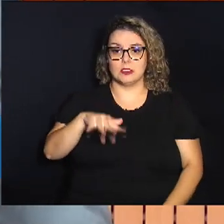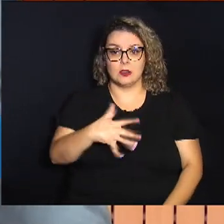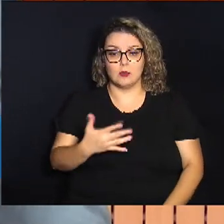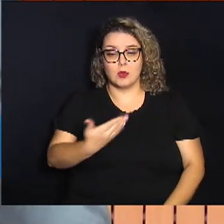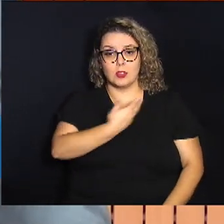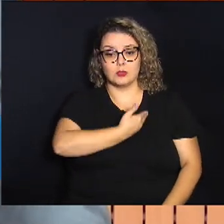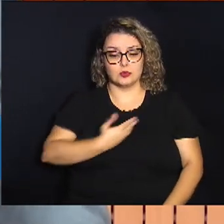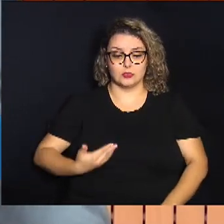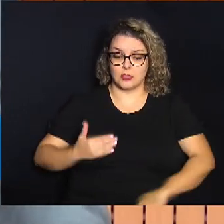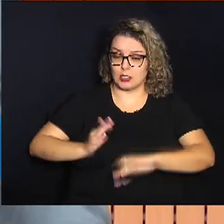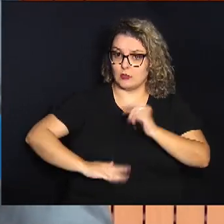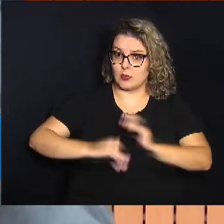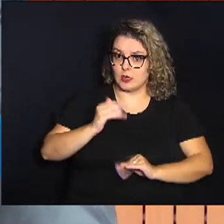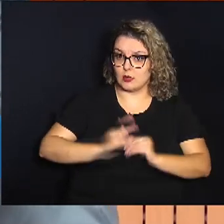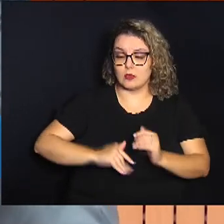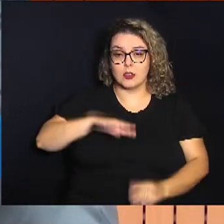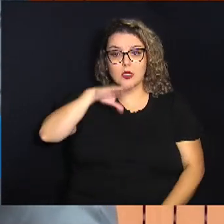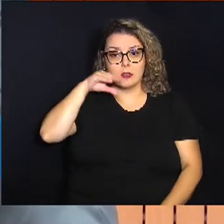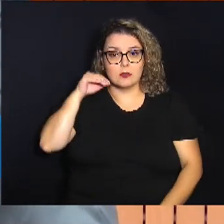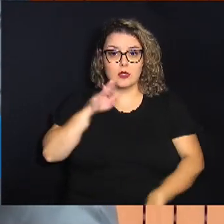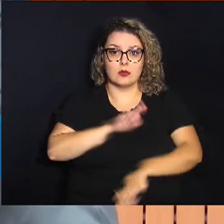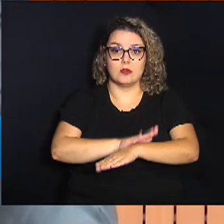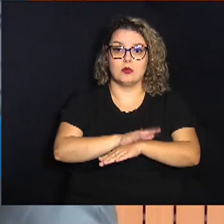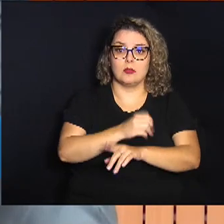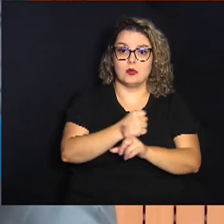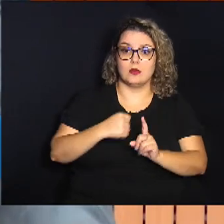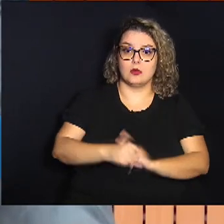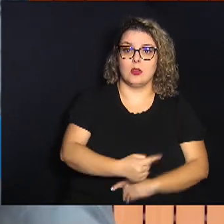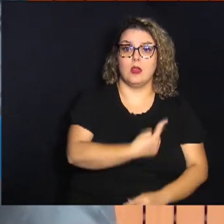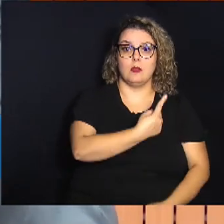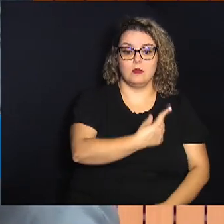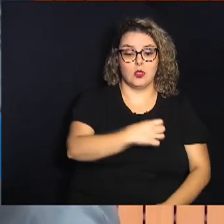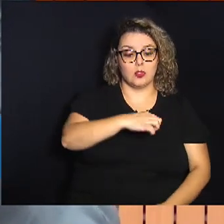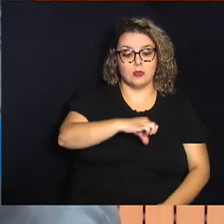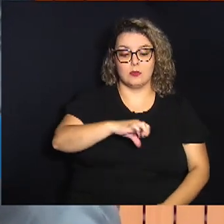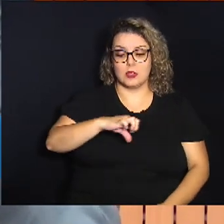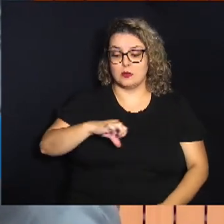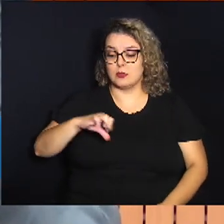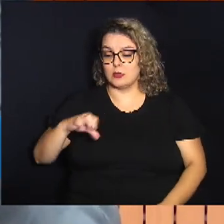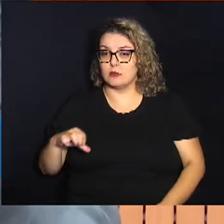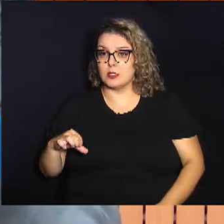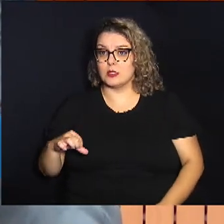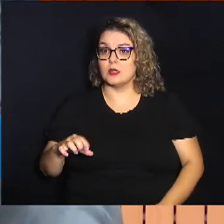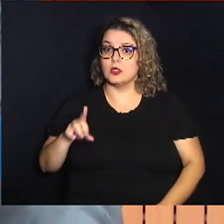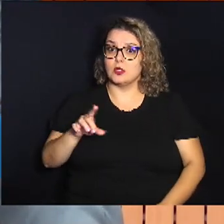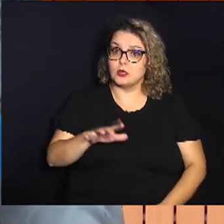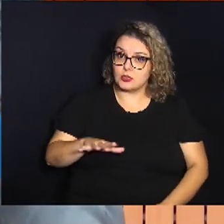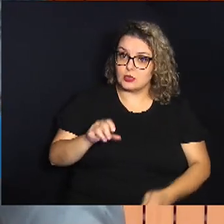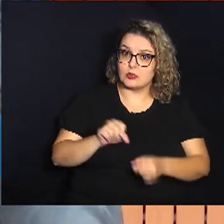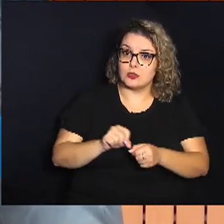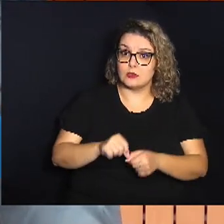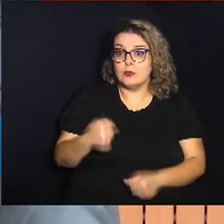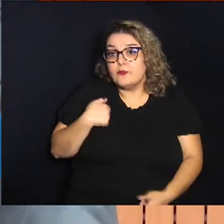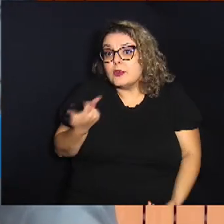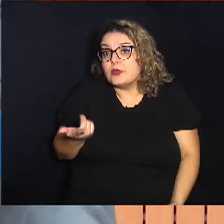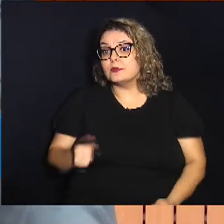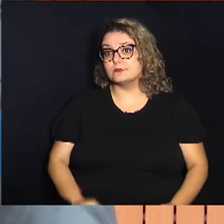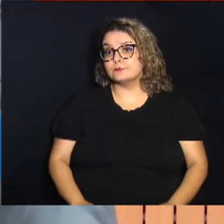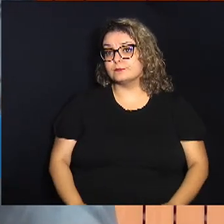da assistência social foi em 1999. E o diretor que fez o projeto foi eu.